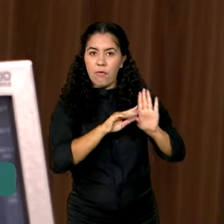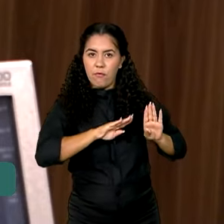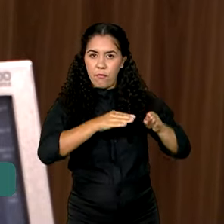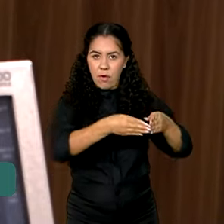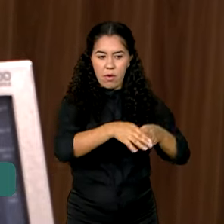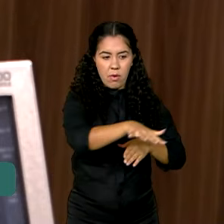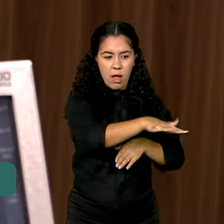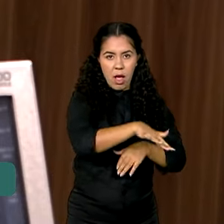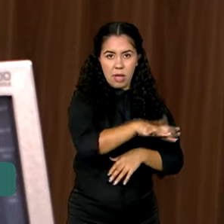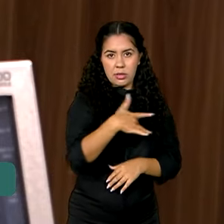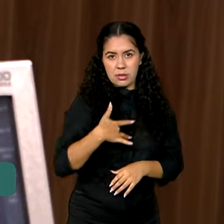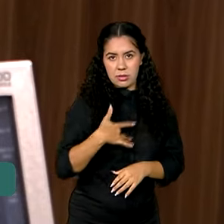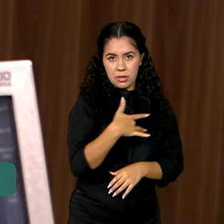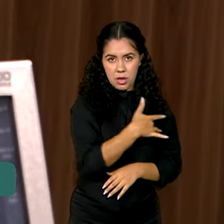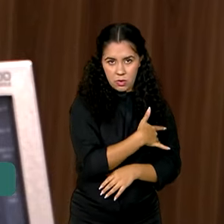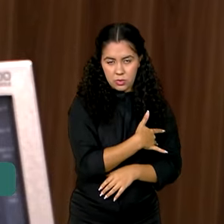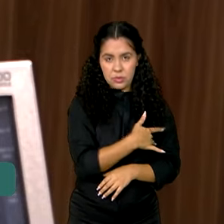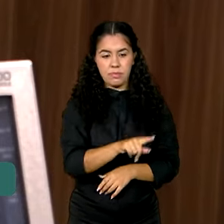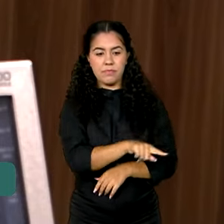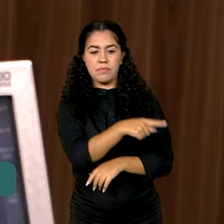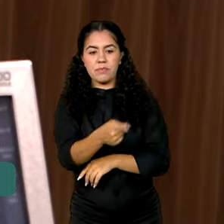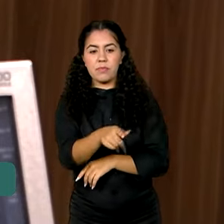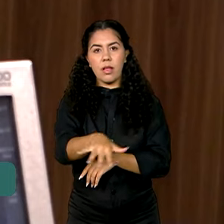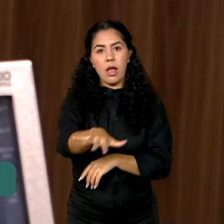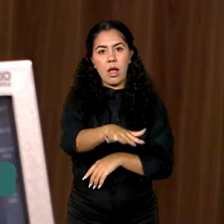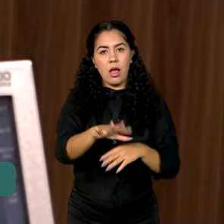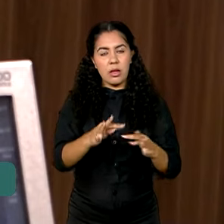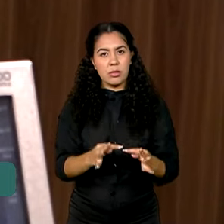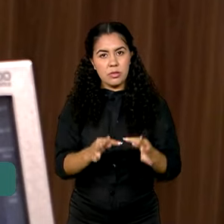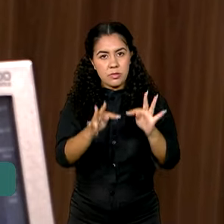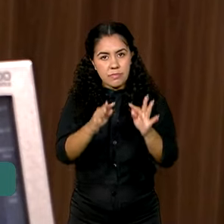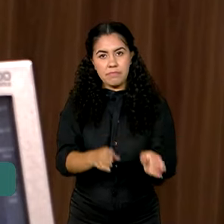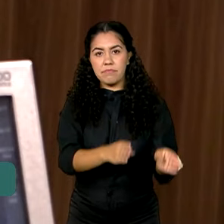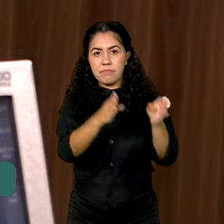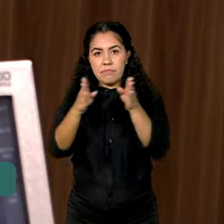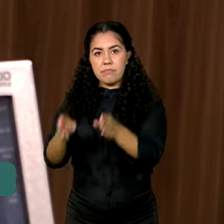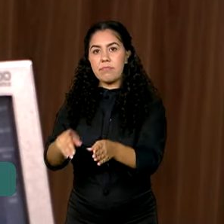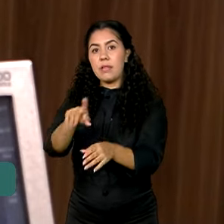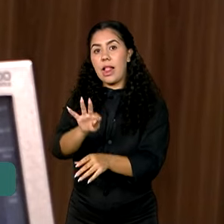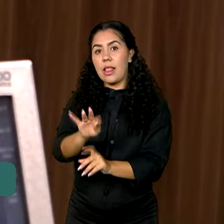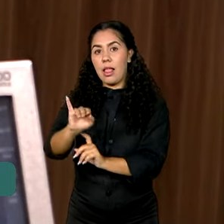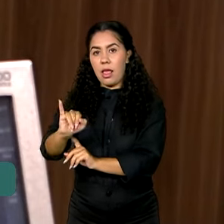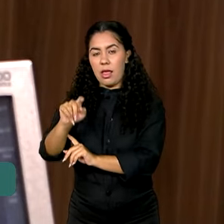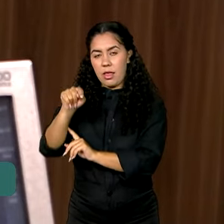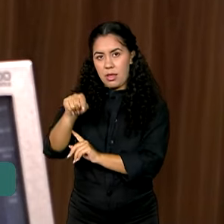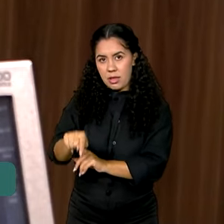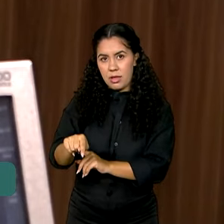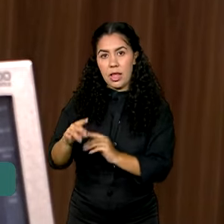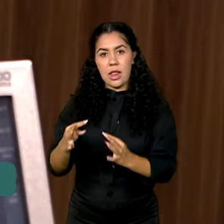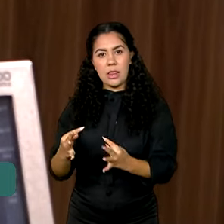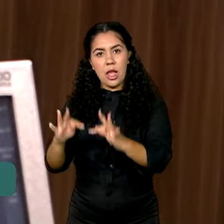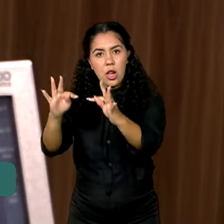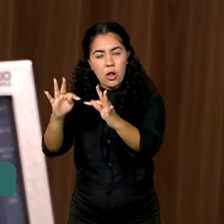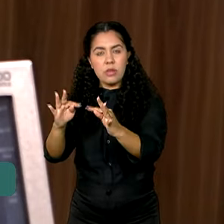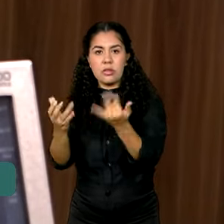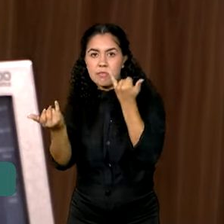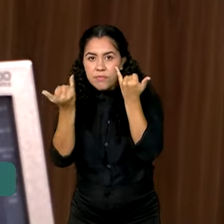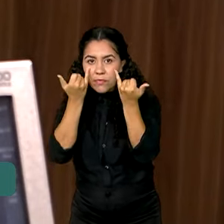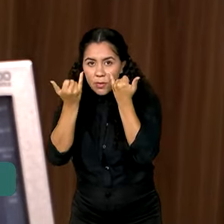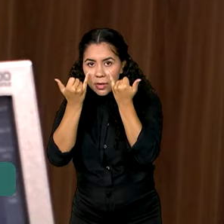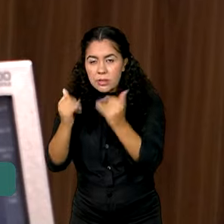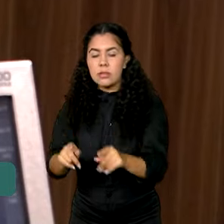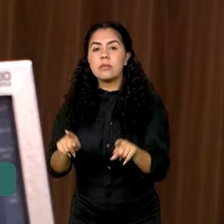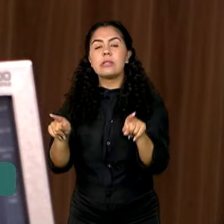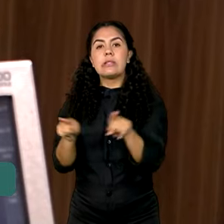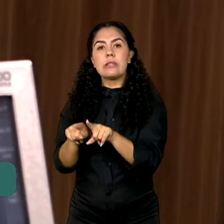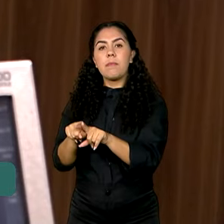saúde, em nanotecnologia, em TI, né, tecnologia da informação, e